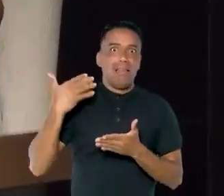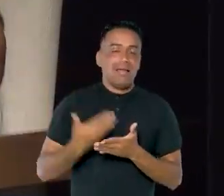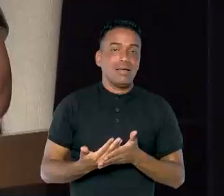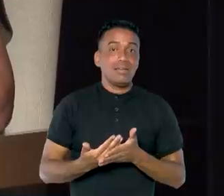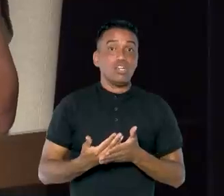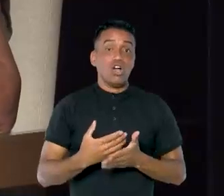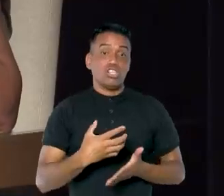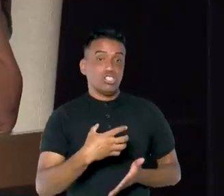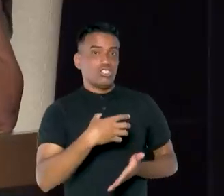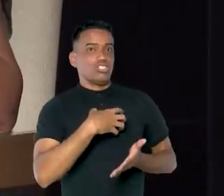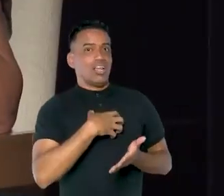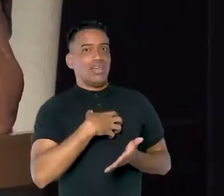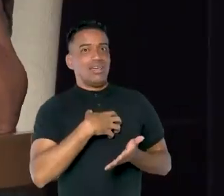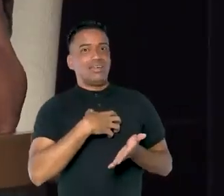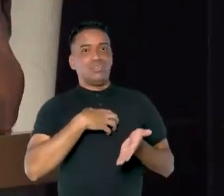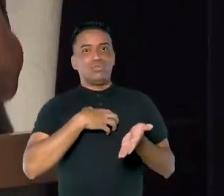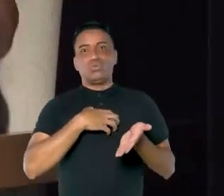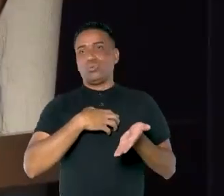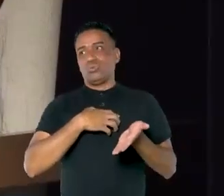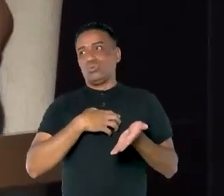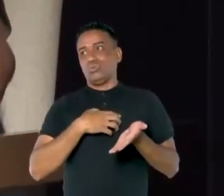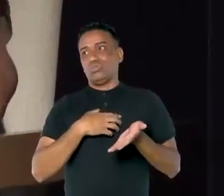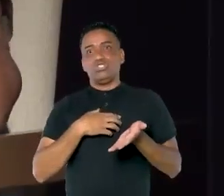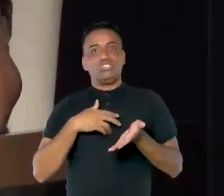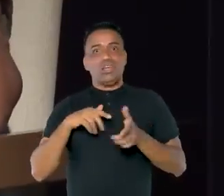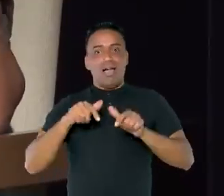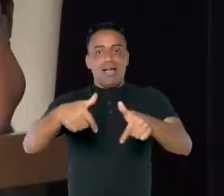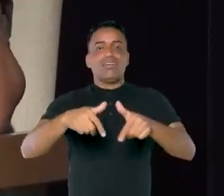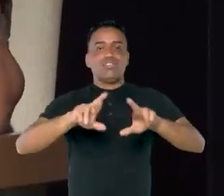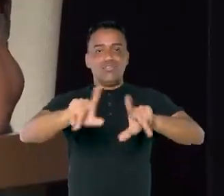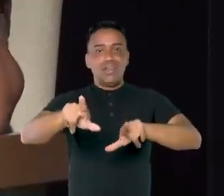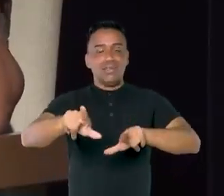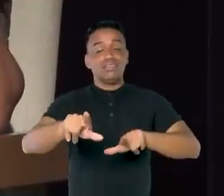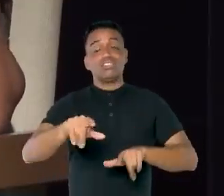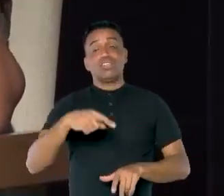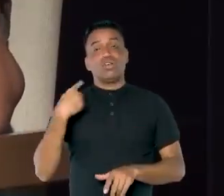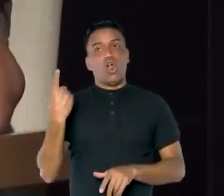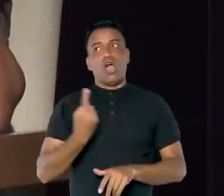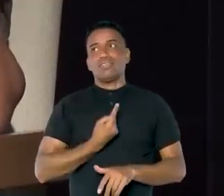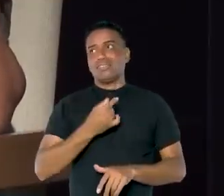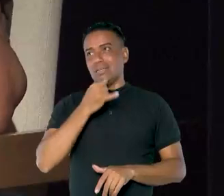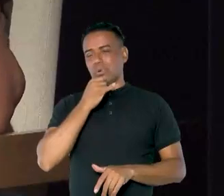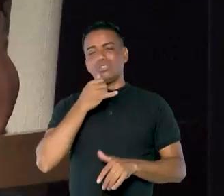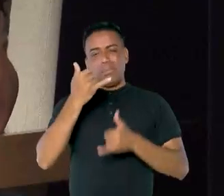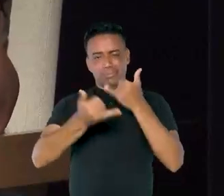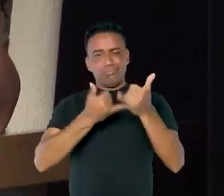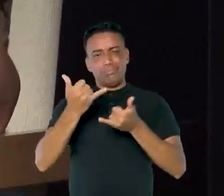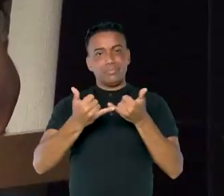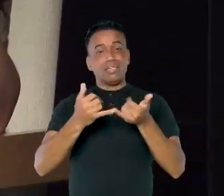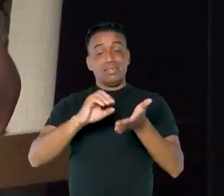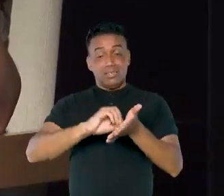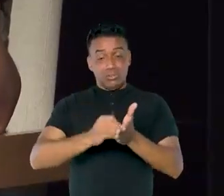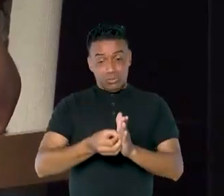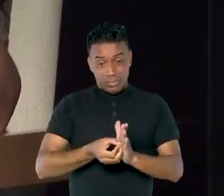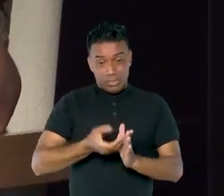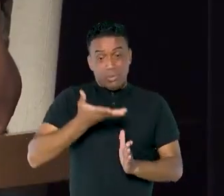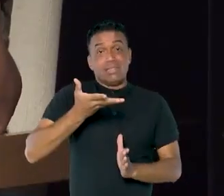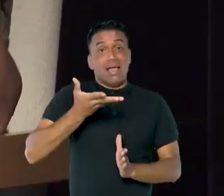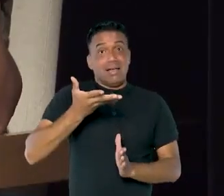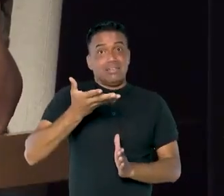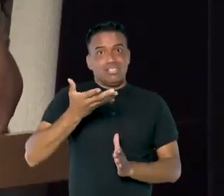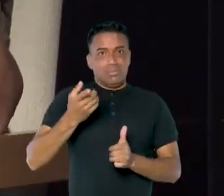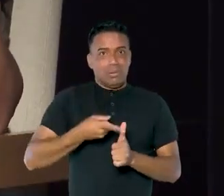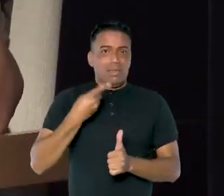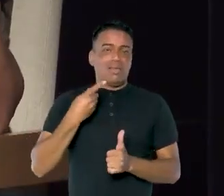métodos diferentes. E aí, às vezes, a gente já está acostumado, eu sempre brinco agora, né? Sustentabilidade, primeiro.